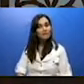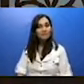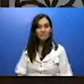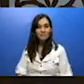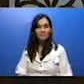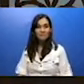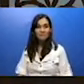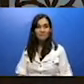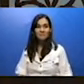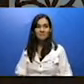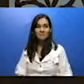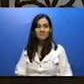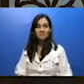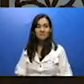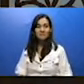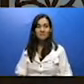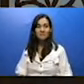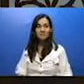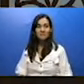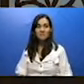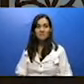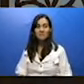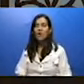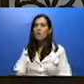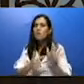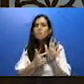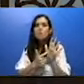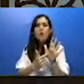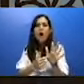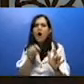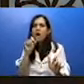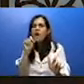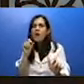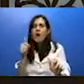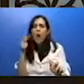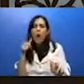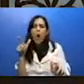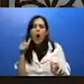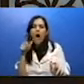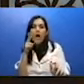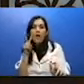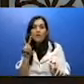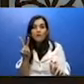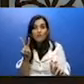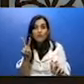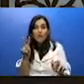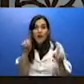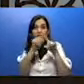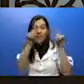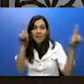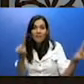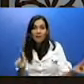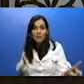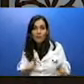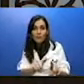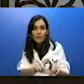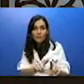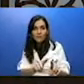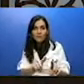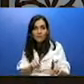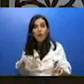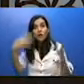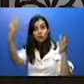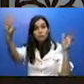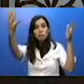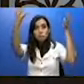aqui ao lado então ela vai ter que mostrar para mim só consegue ver aqui nessa figura ó o